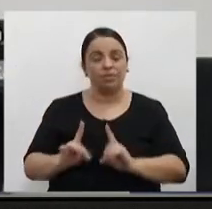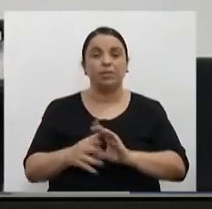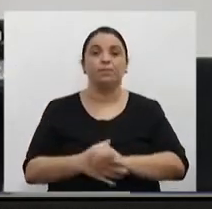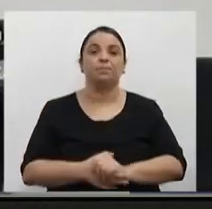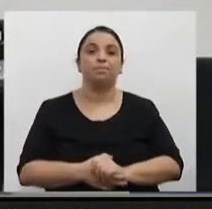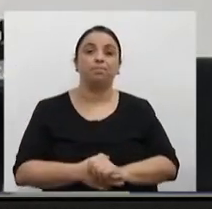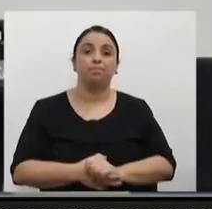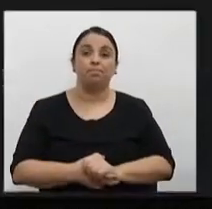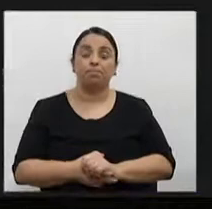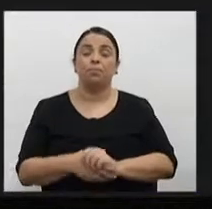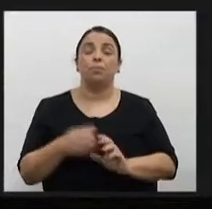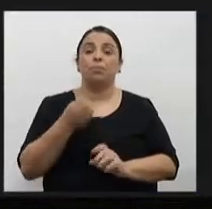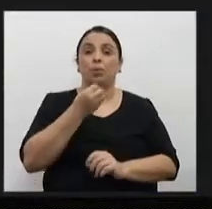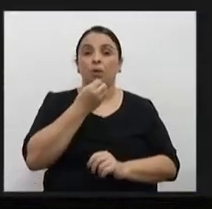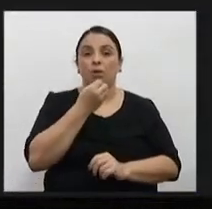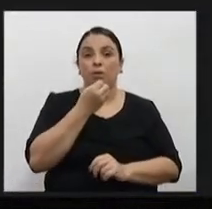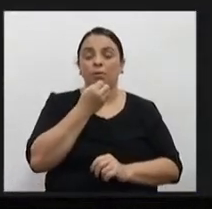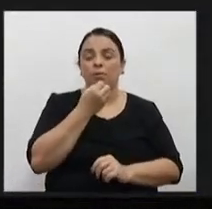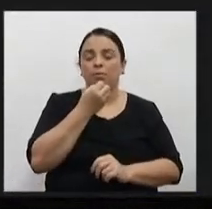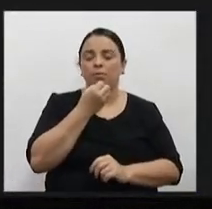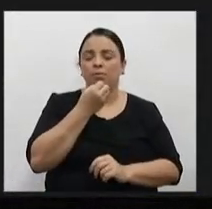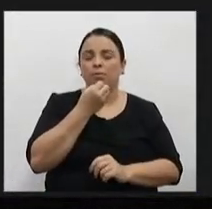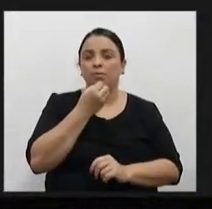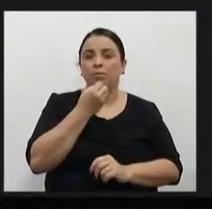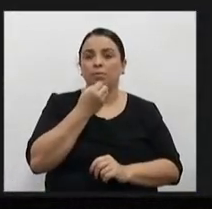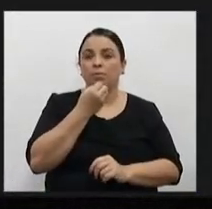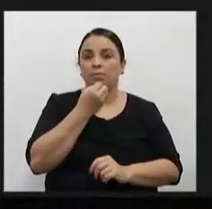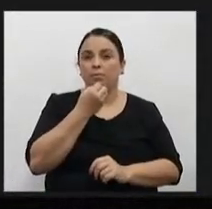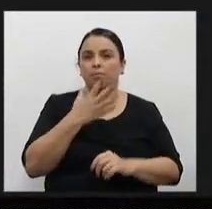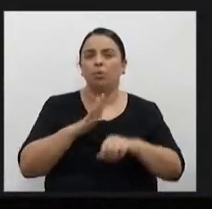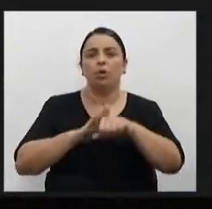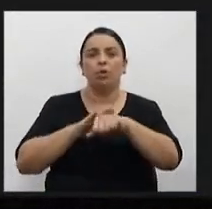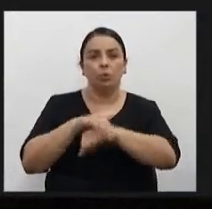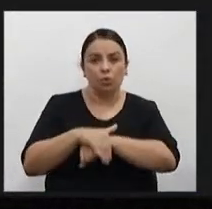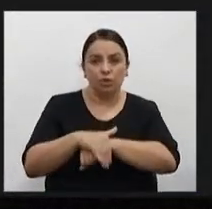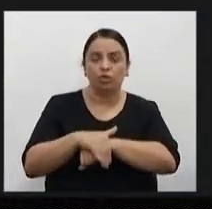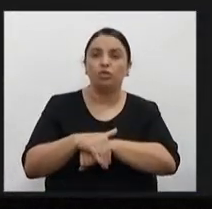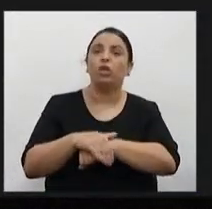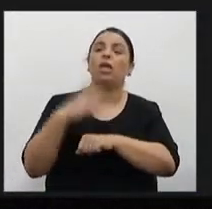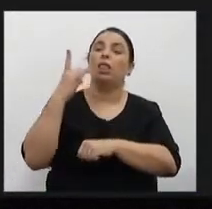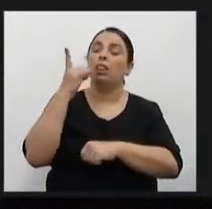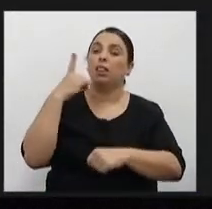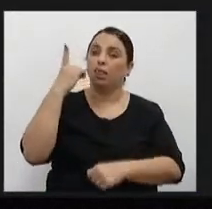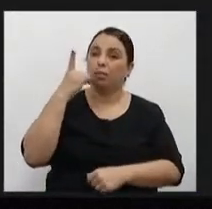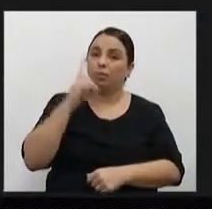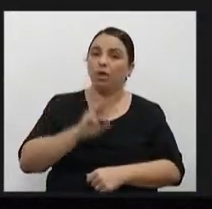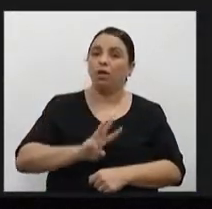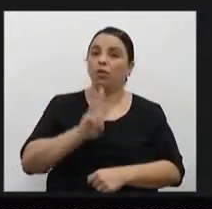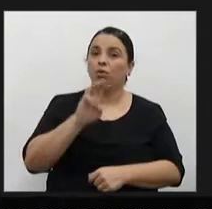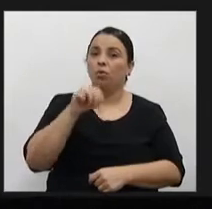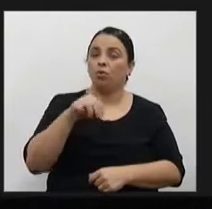Boa noite, excelentíssimo, senhor deputado Wendel, professor Wendel, e